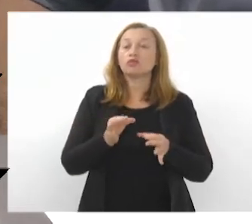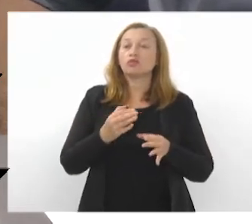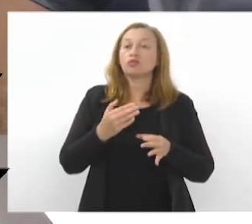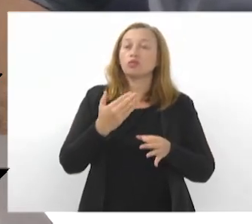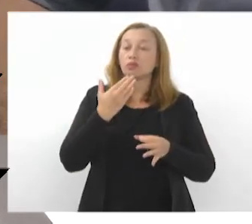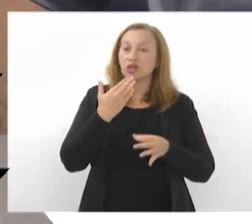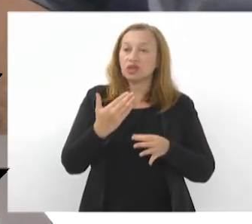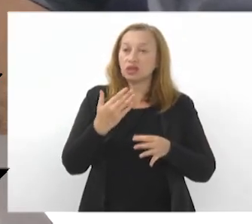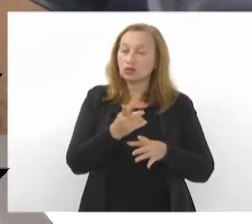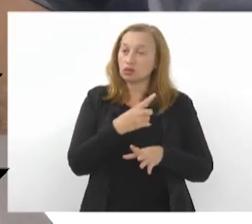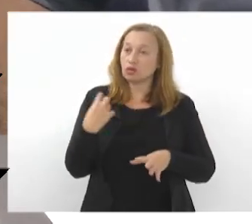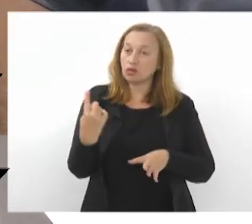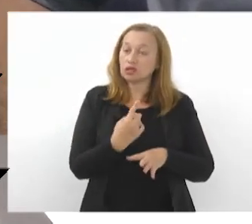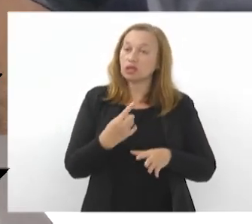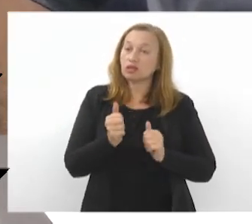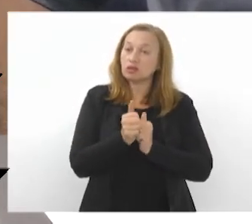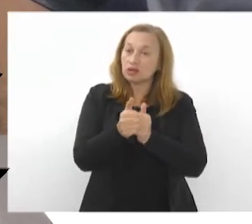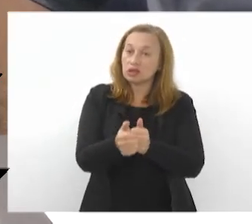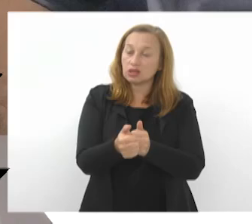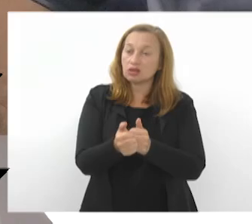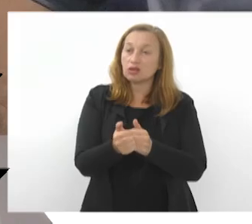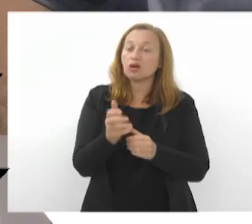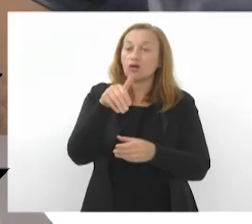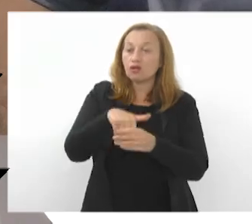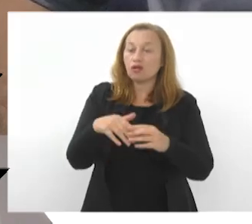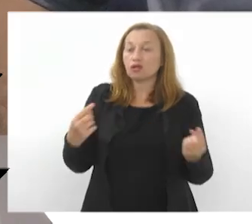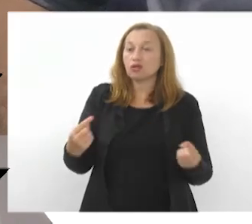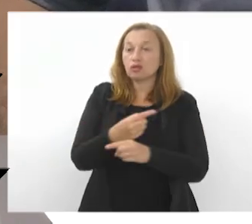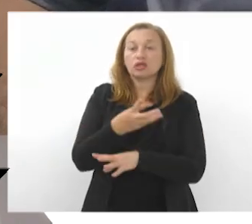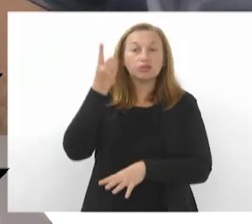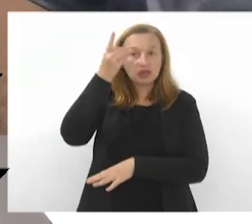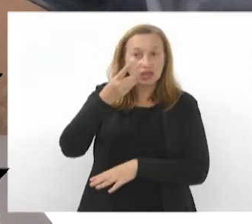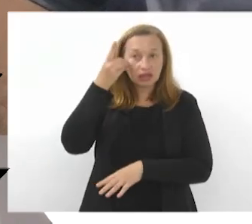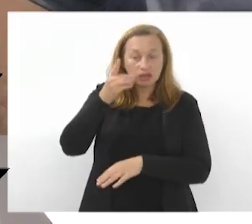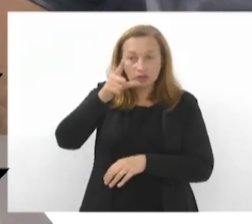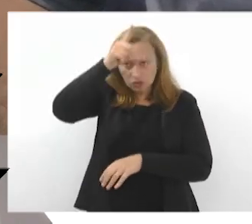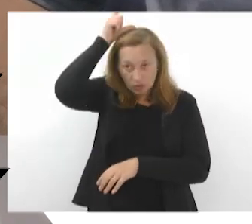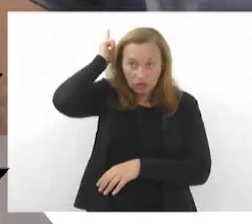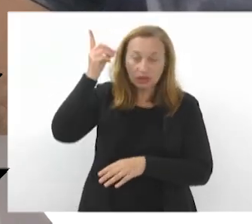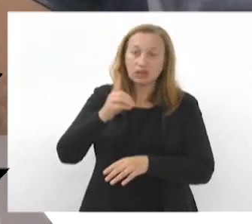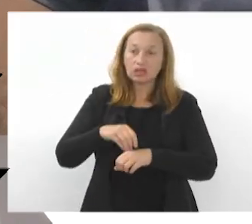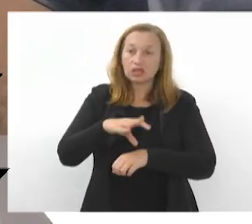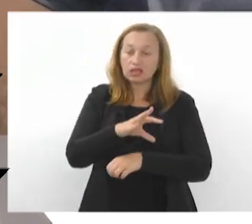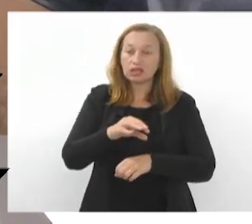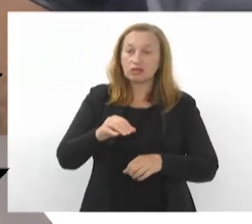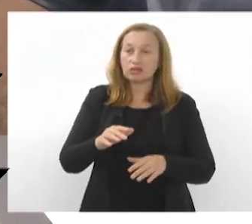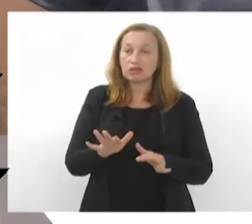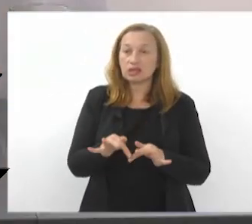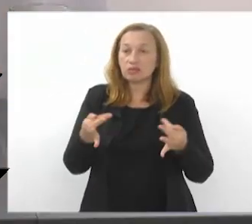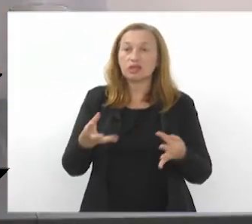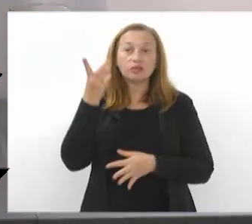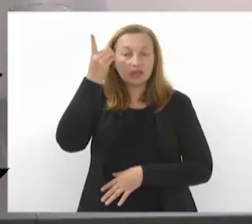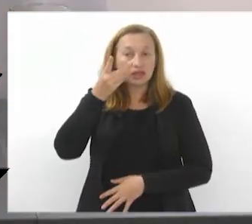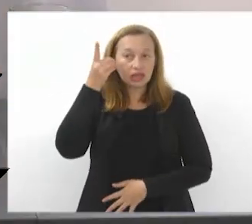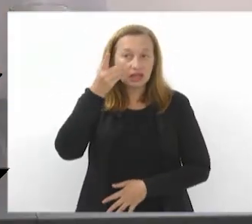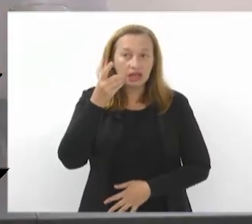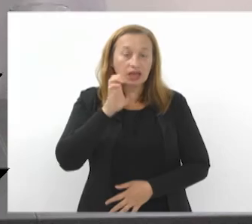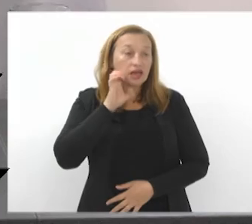Então, nesse caso, eu sigo o voto divergente do deputado Luiz Paulo, indicação simples. Deputada Érica.